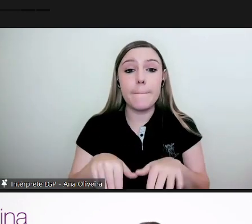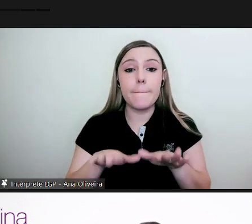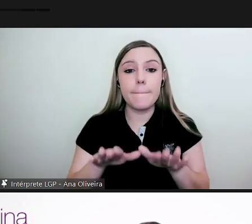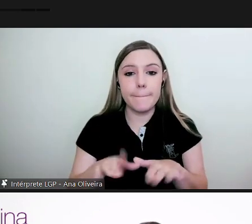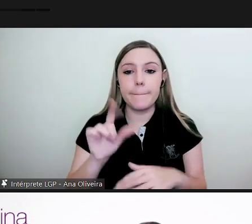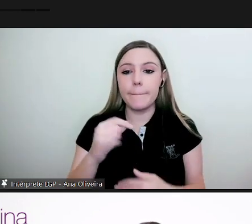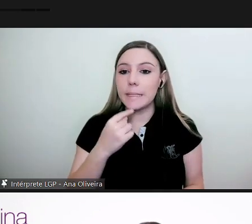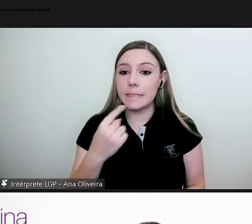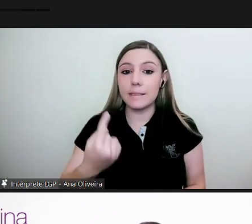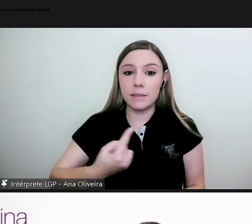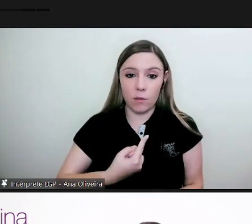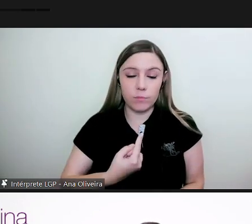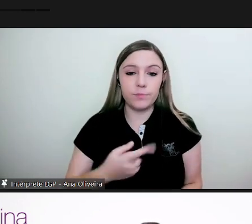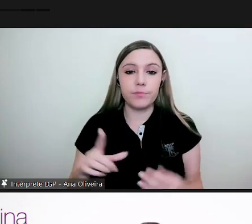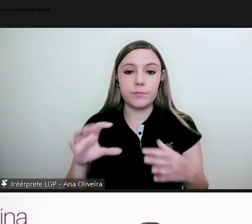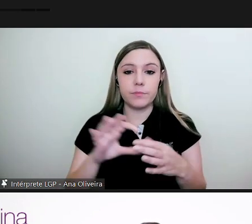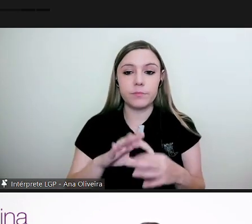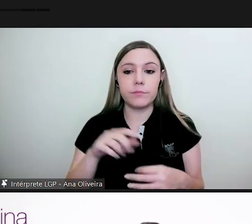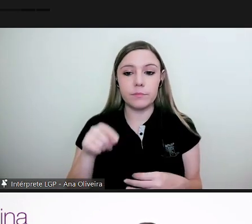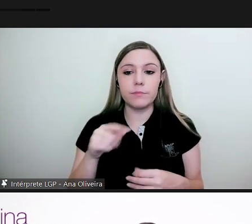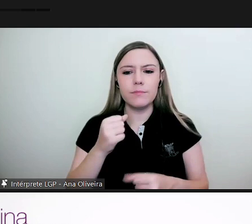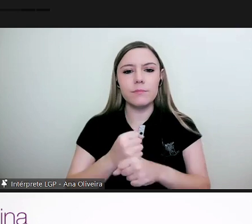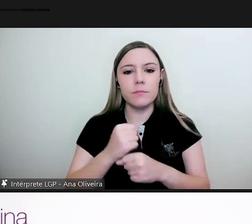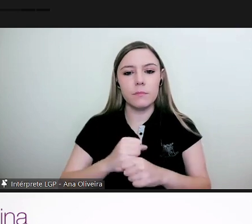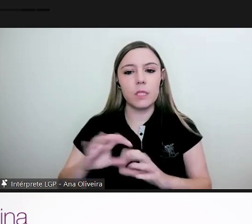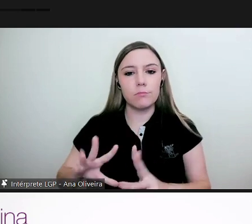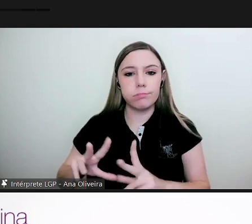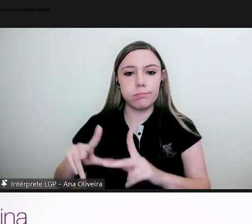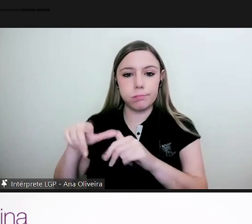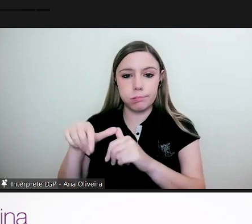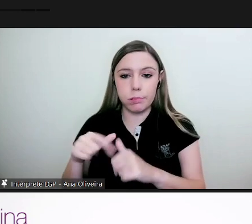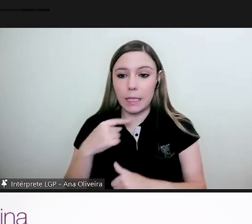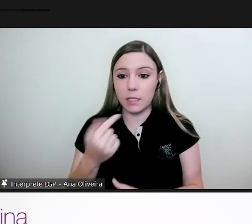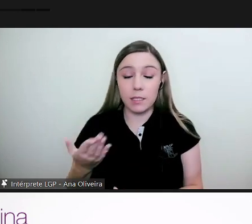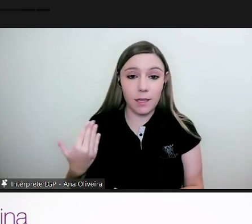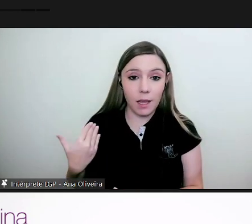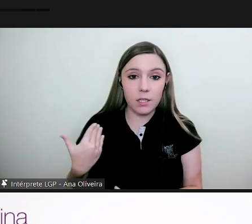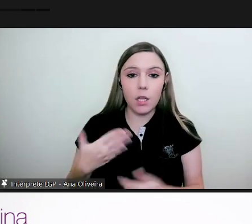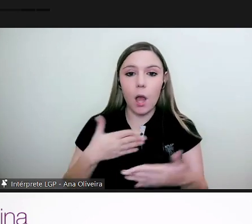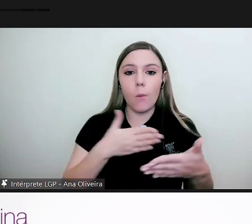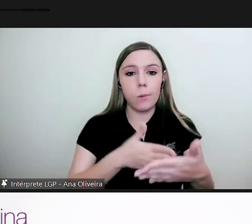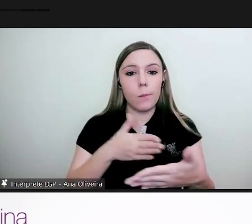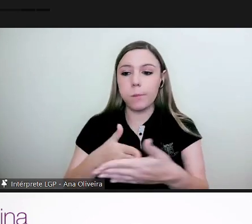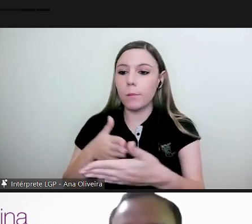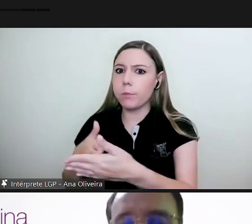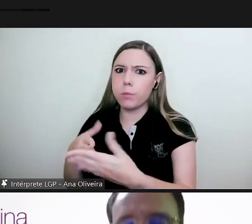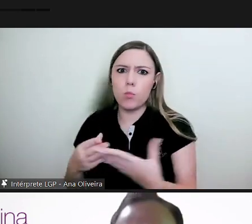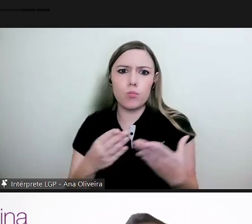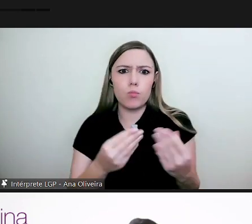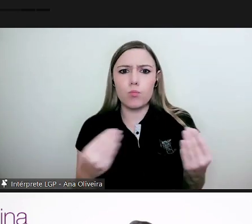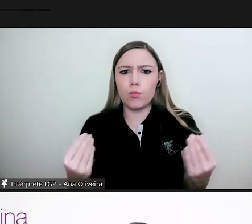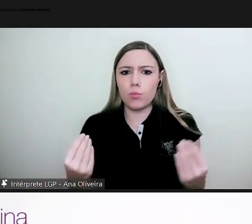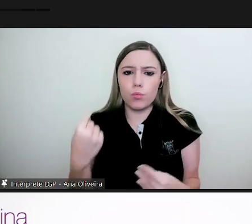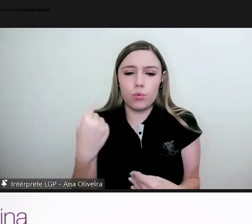que deste work in progress, como disse há pouco, há muitos obstáculos que eu